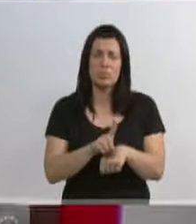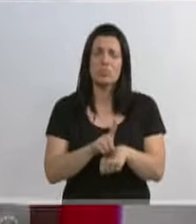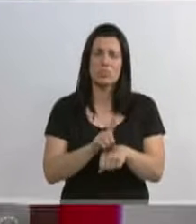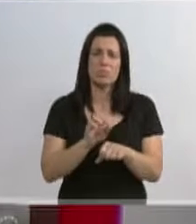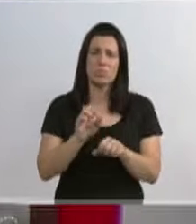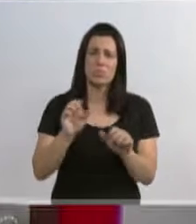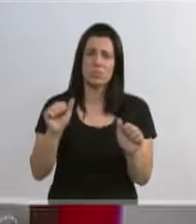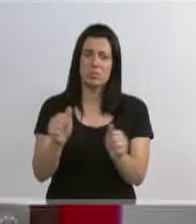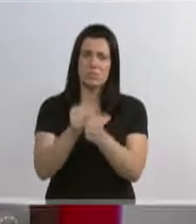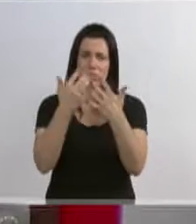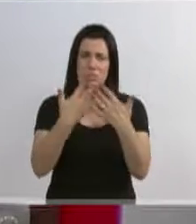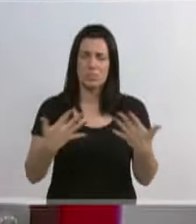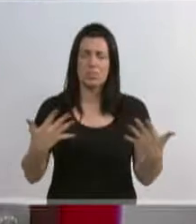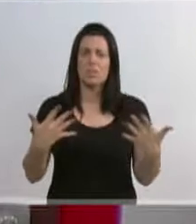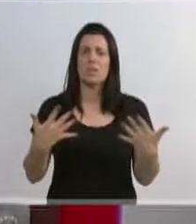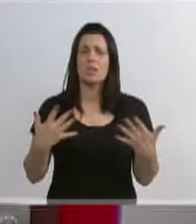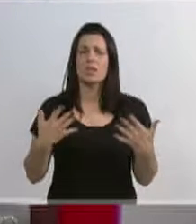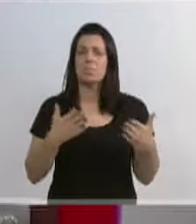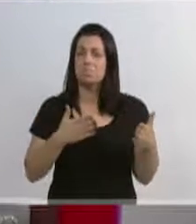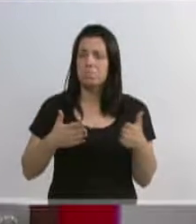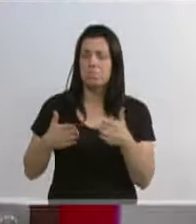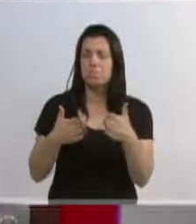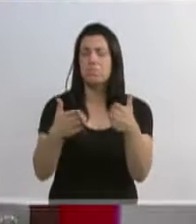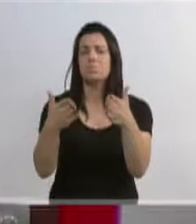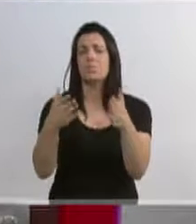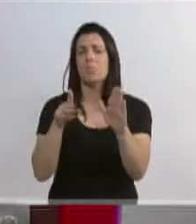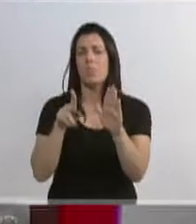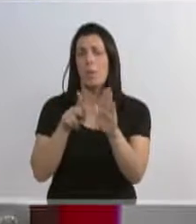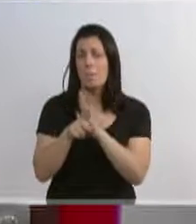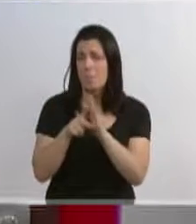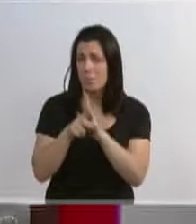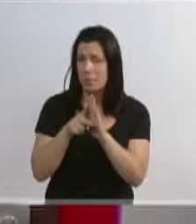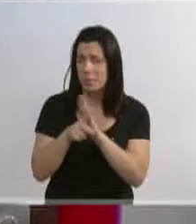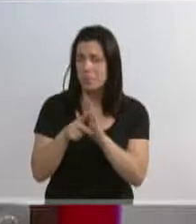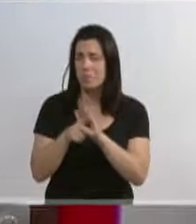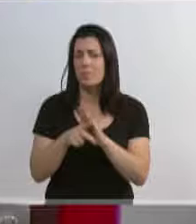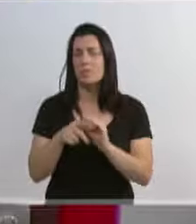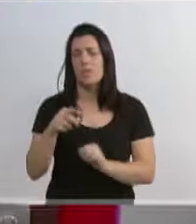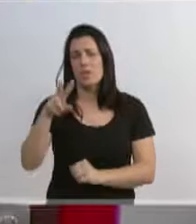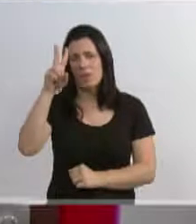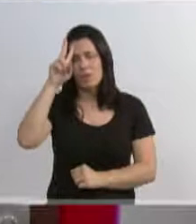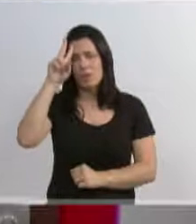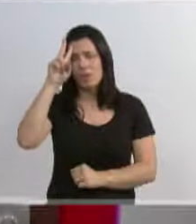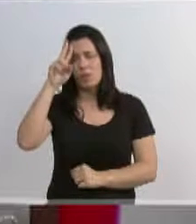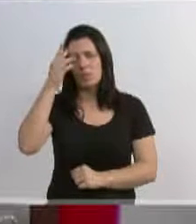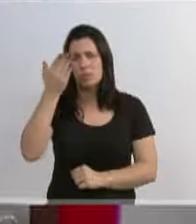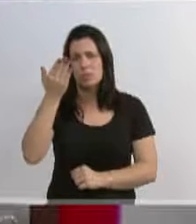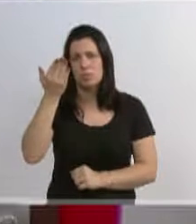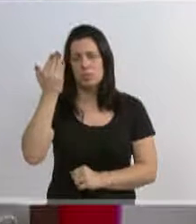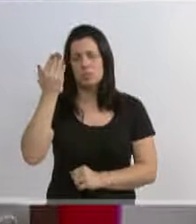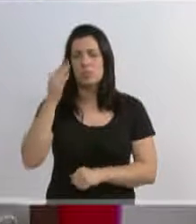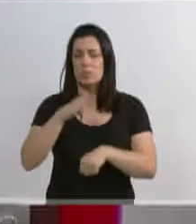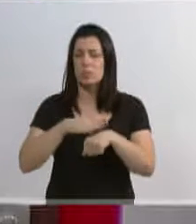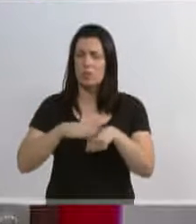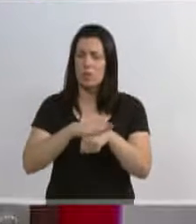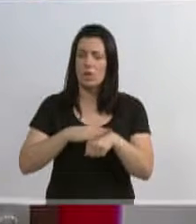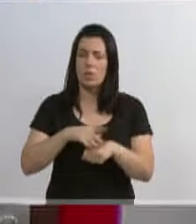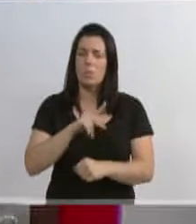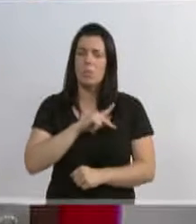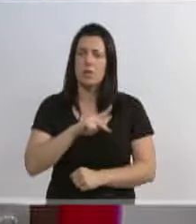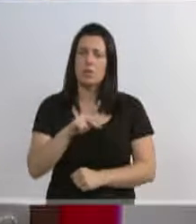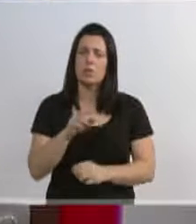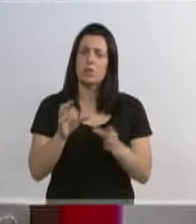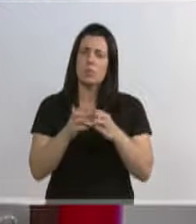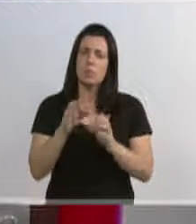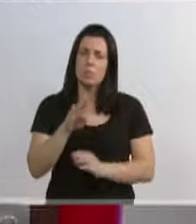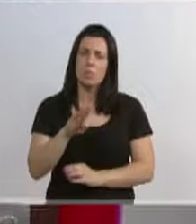consulta. Nessa semana agora, segunda-feira, eu conversei com o presidente do BEC e, através do